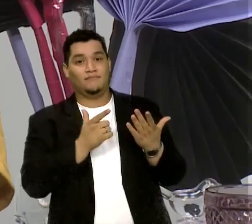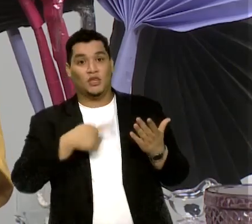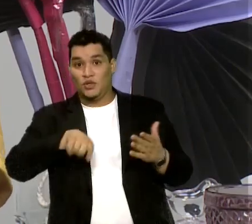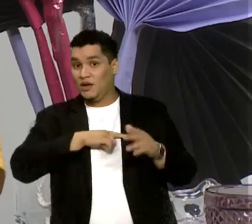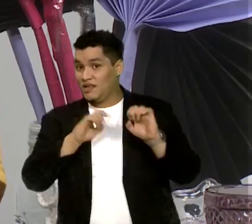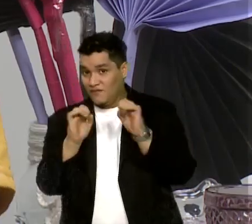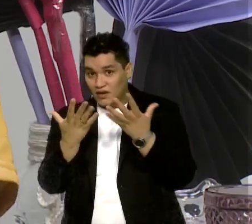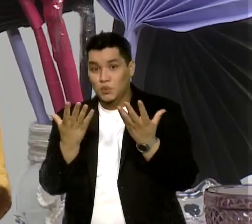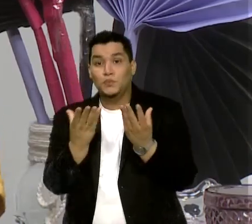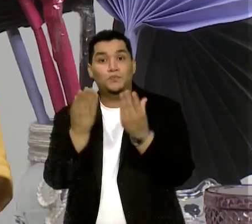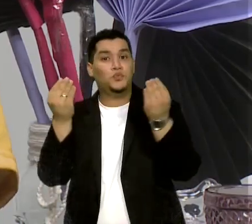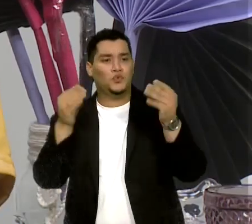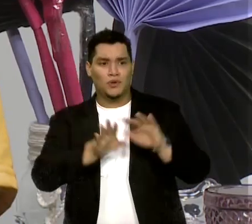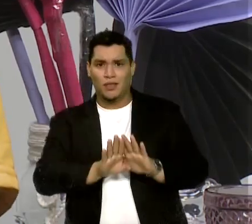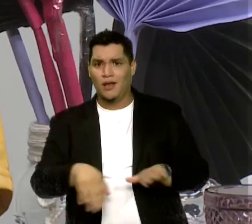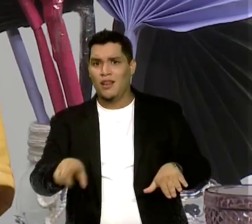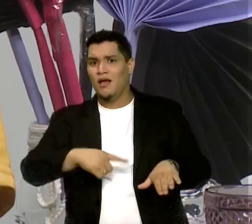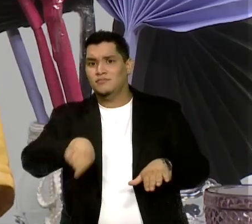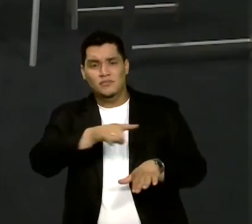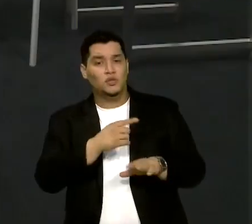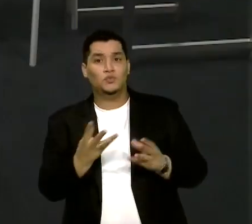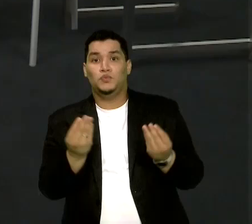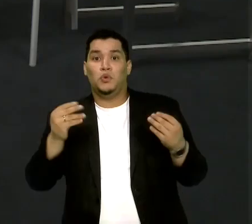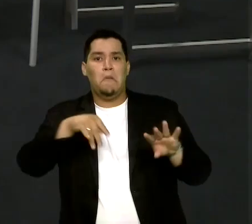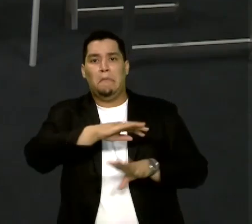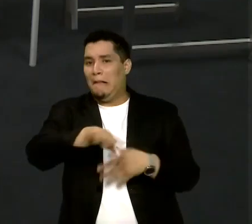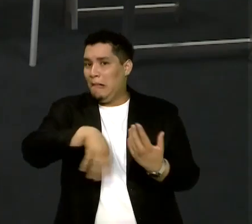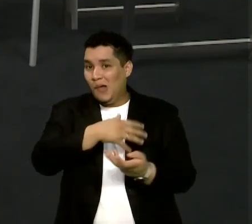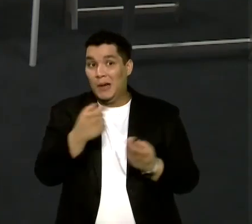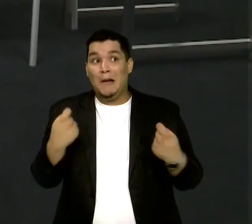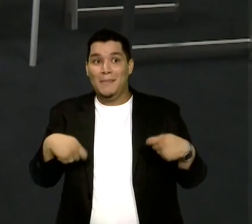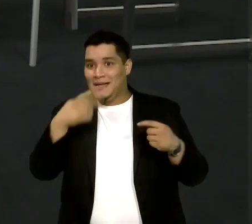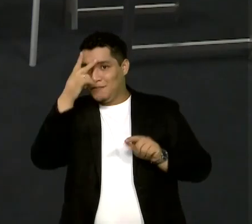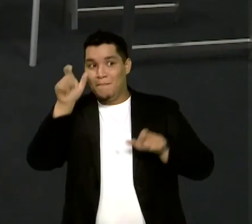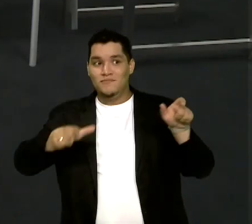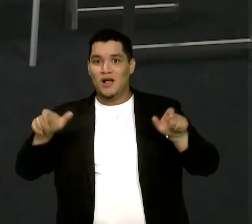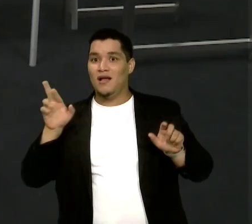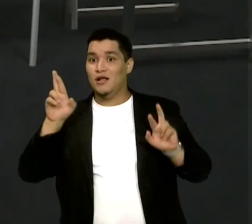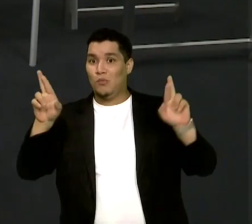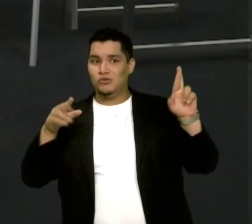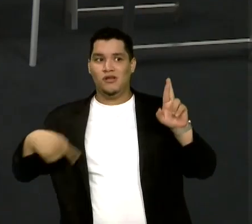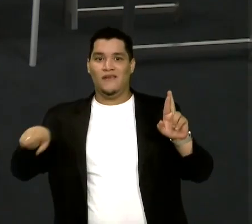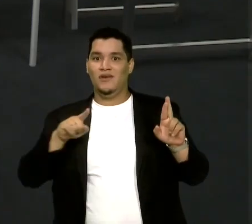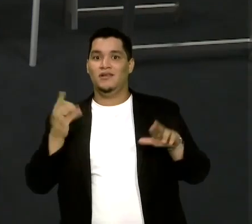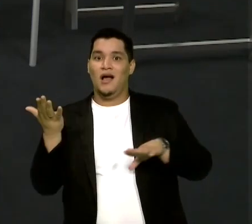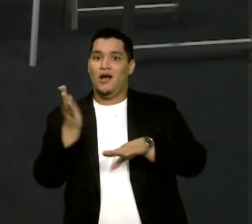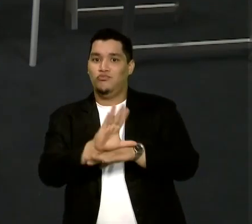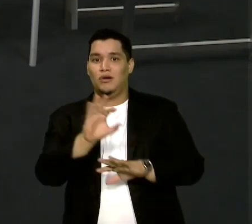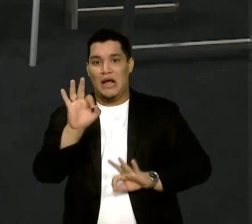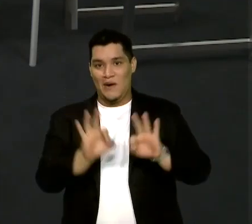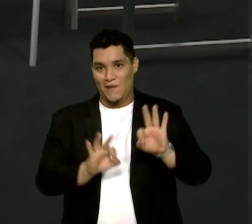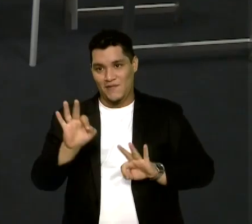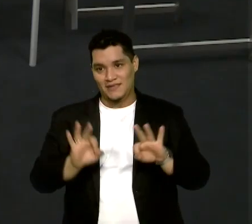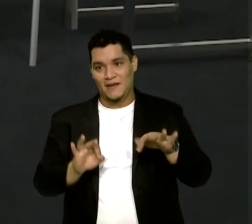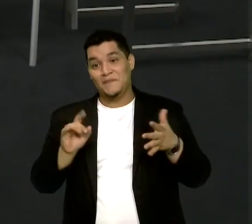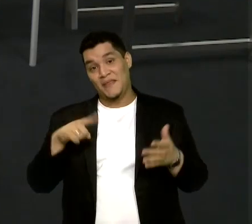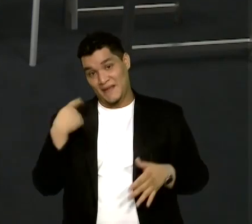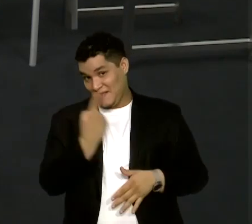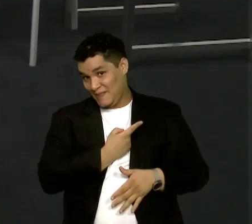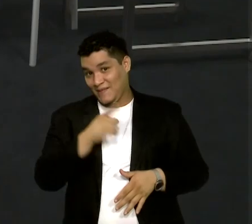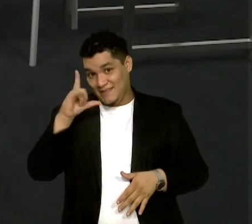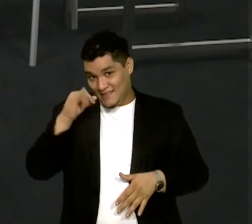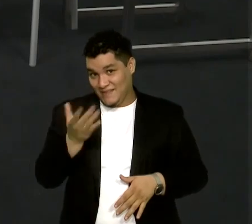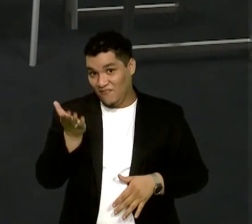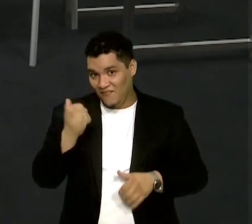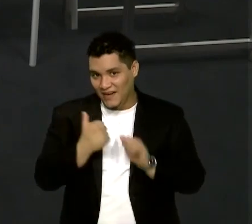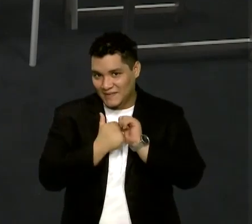bastante das pessoas irem nos auxiliar, né? E é isso, Maricota, é só olhar a gente lá nas redes sociais e